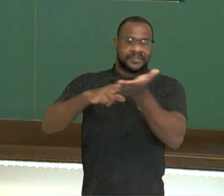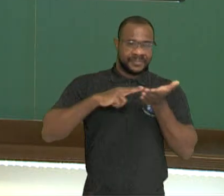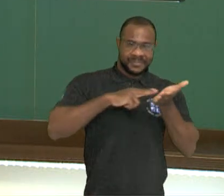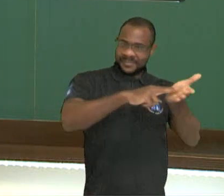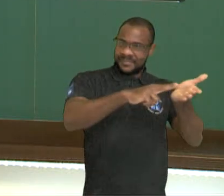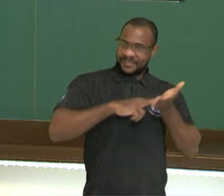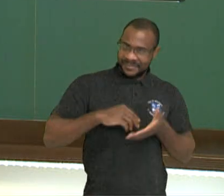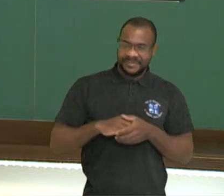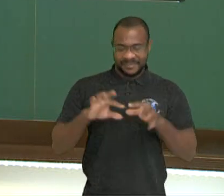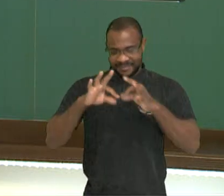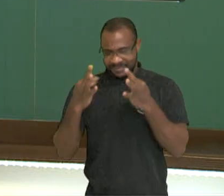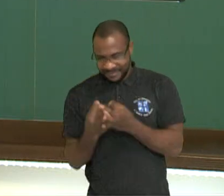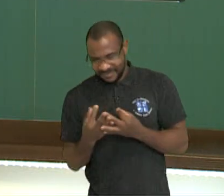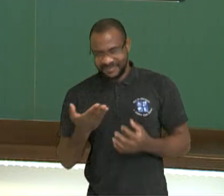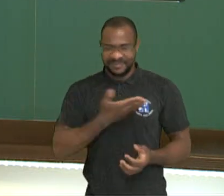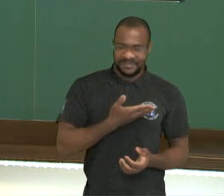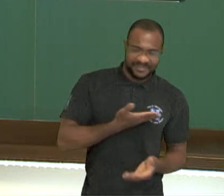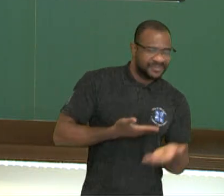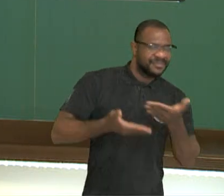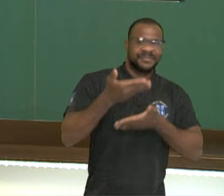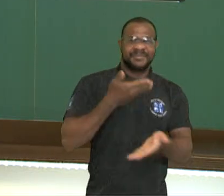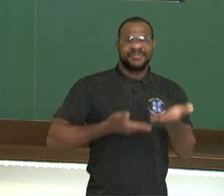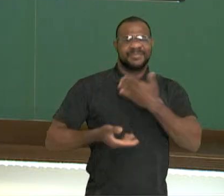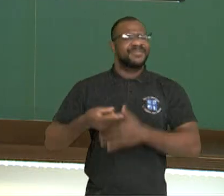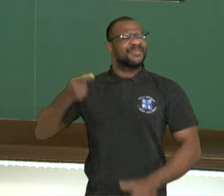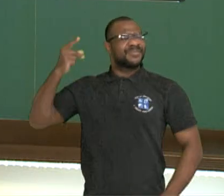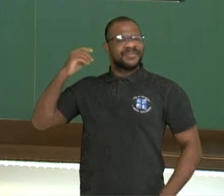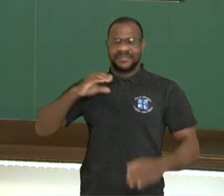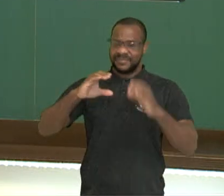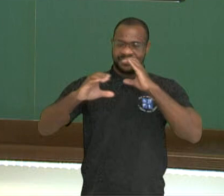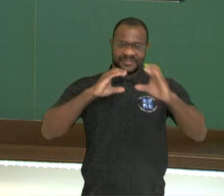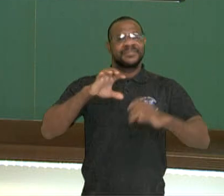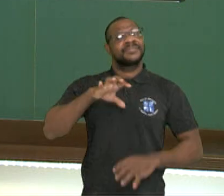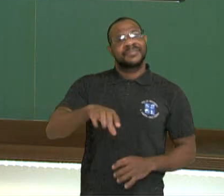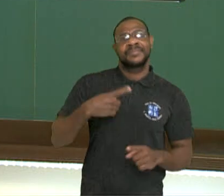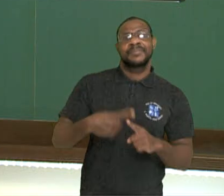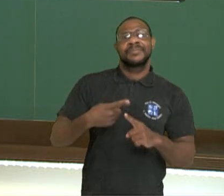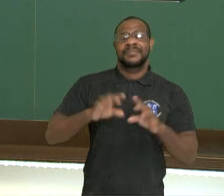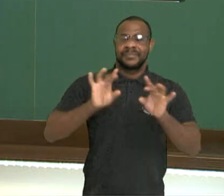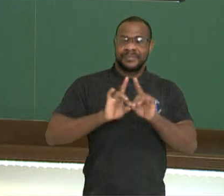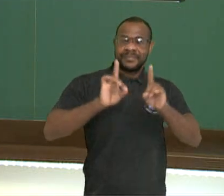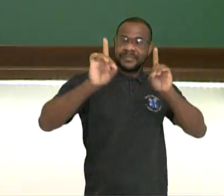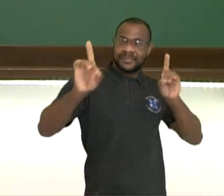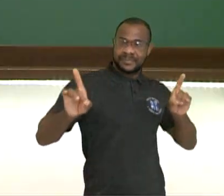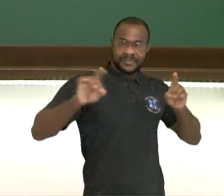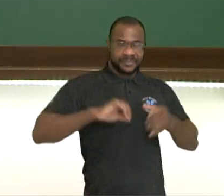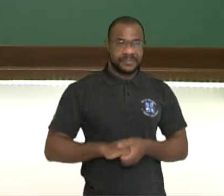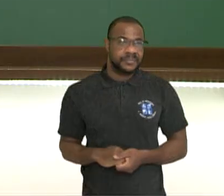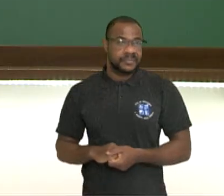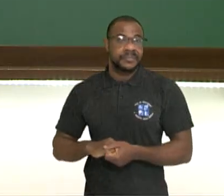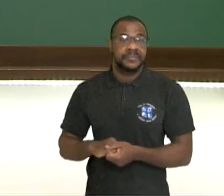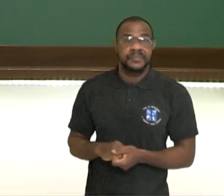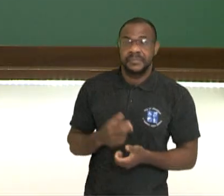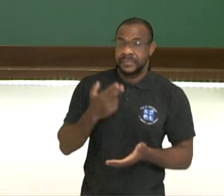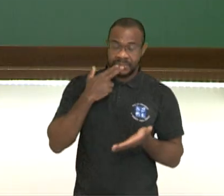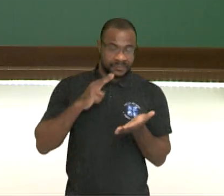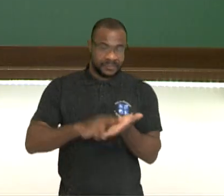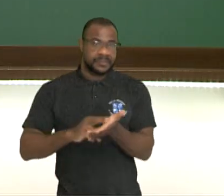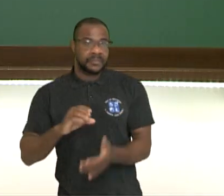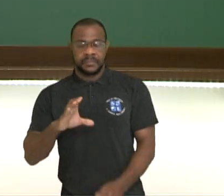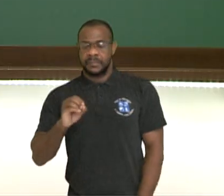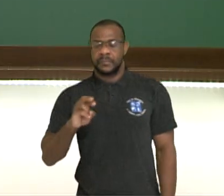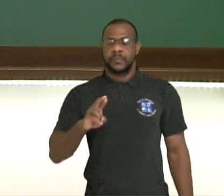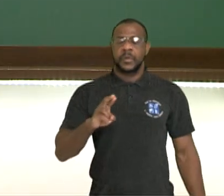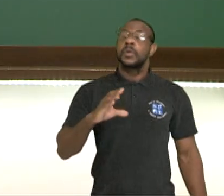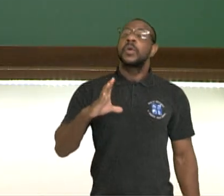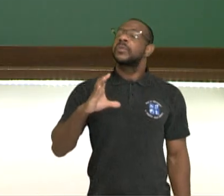pessoa. Familiares, conhecidos se comunicavam dessa forma, devido à distância. E a carta comercial, você já